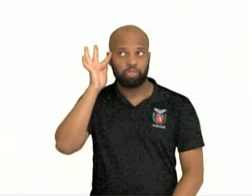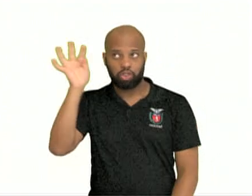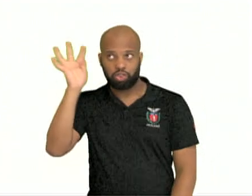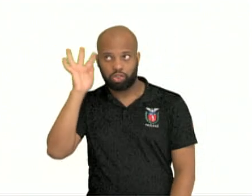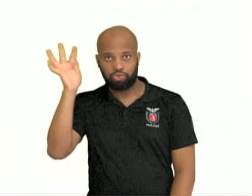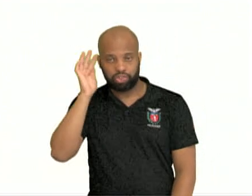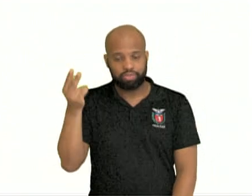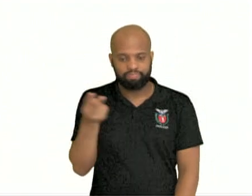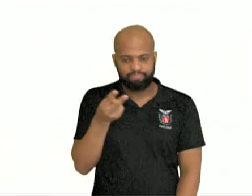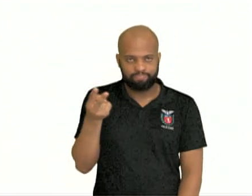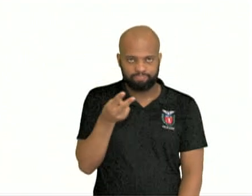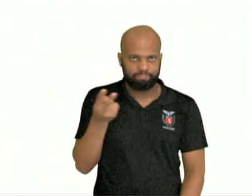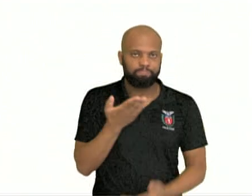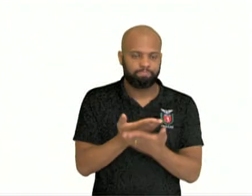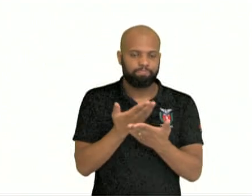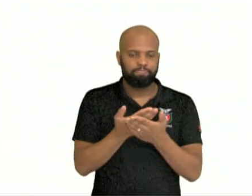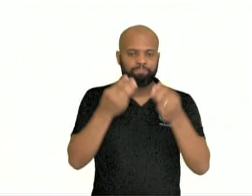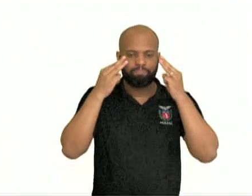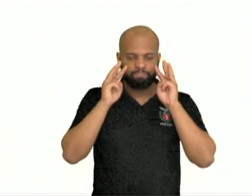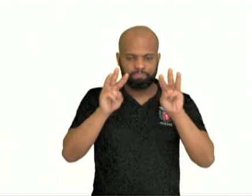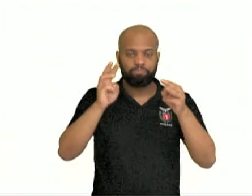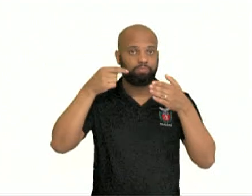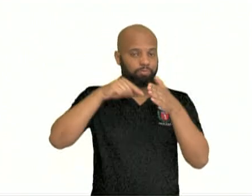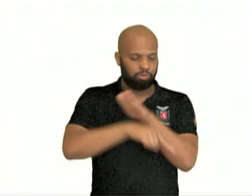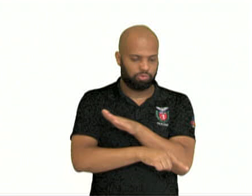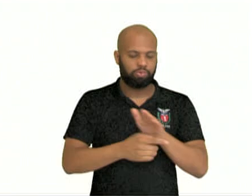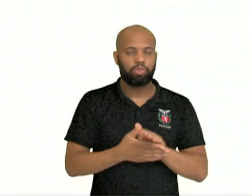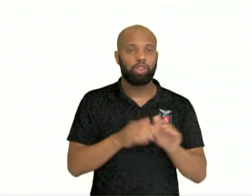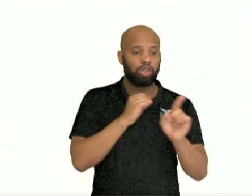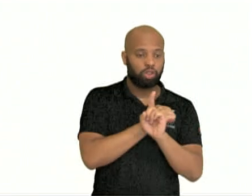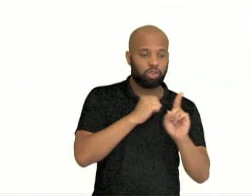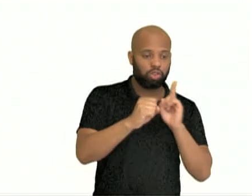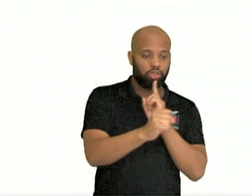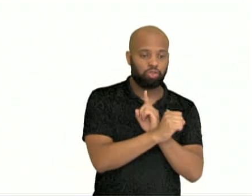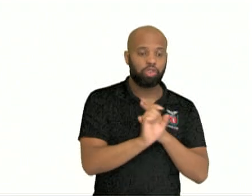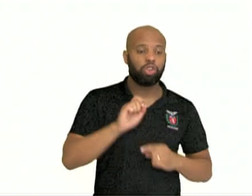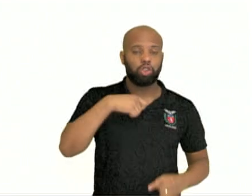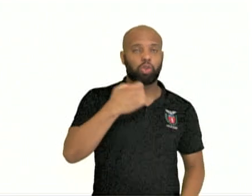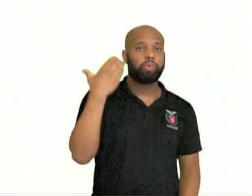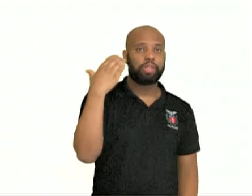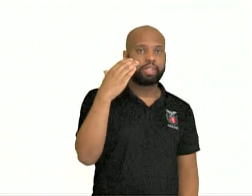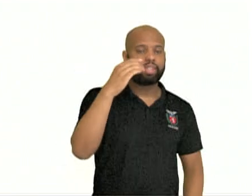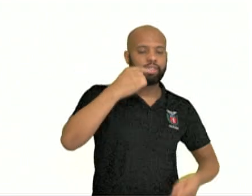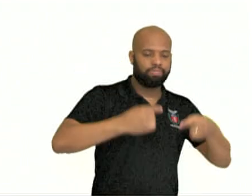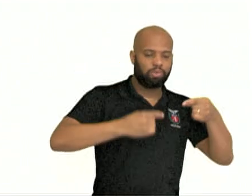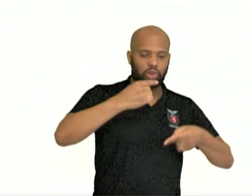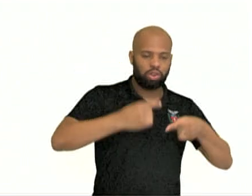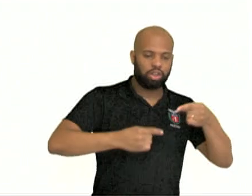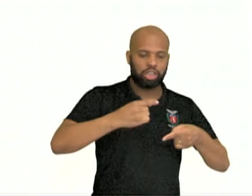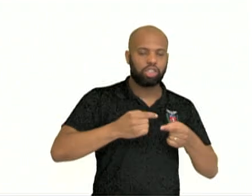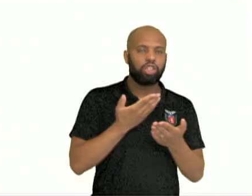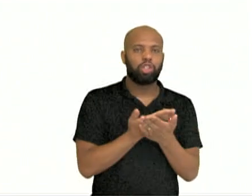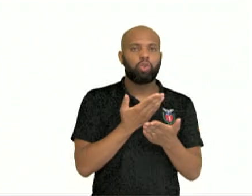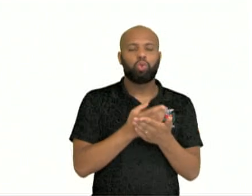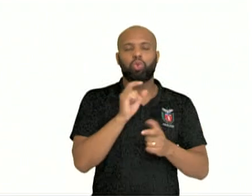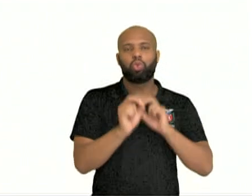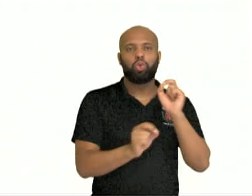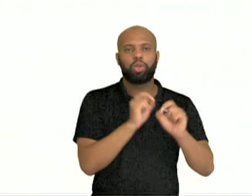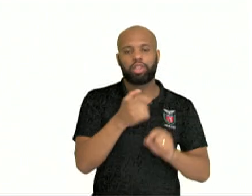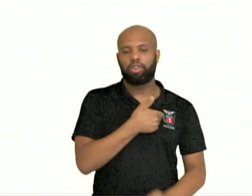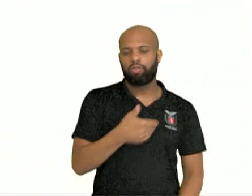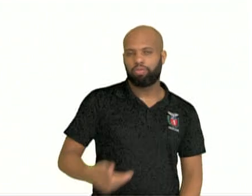filosofia, Maquiavel ele é bem aprofundado. Sociologia mais na questão da ciência política, dos estudos de poder e de Estado, e